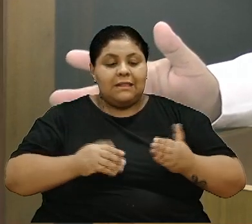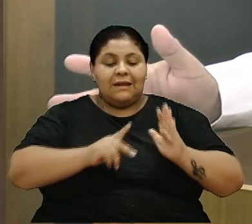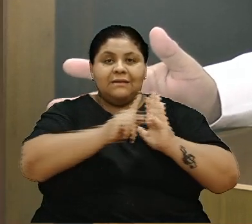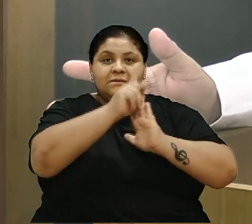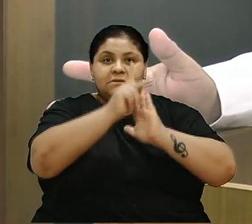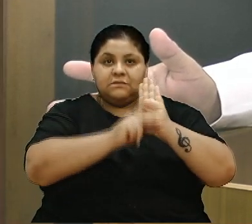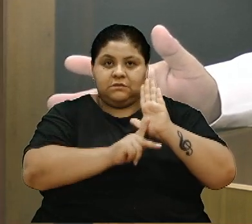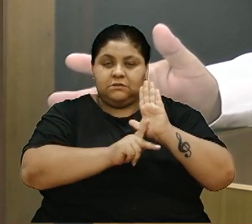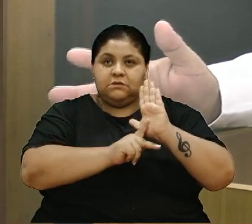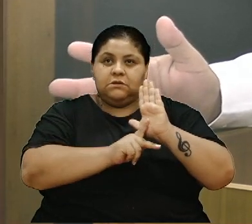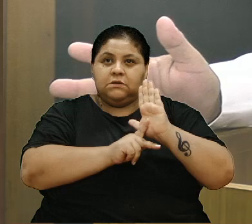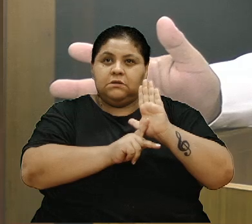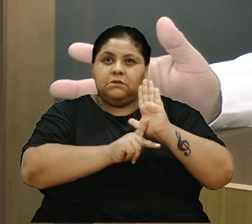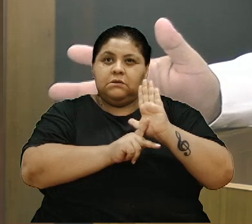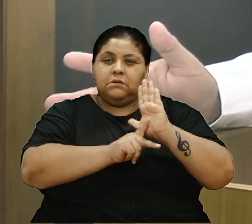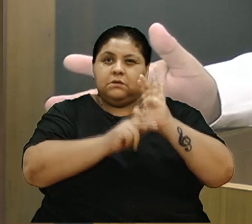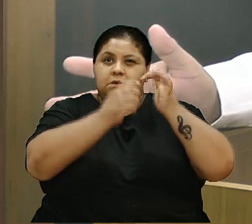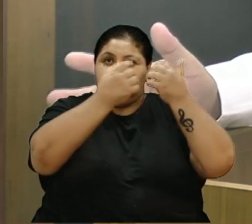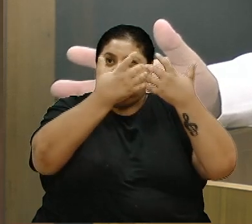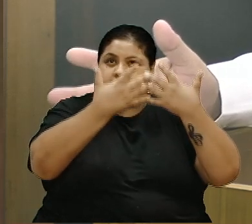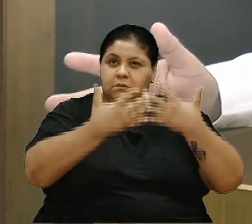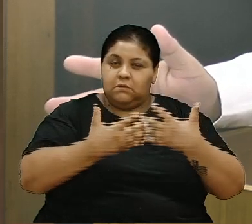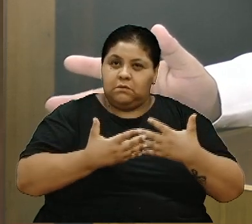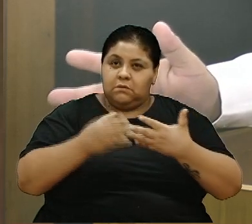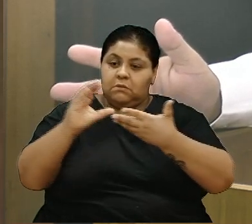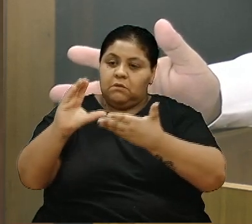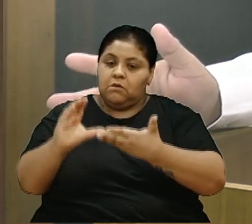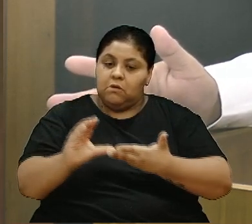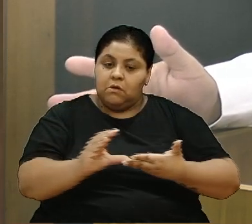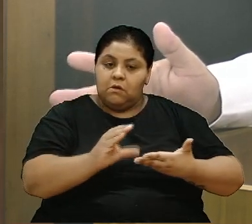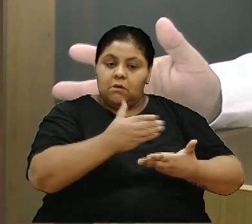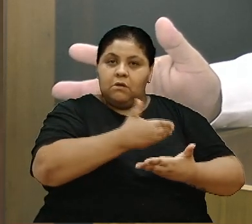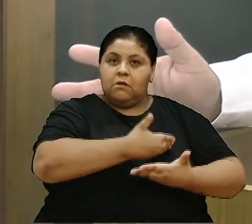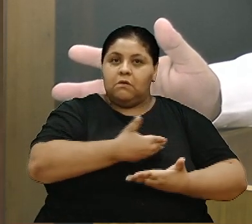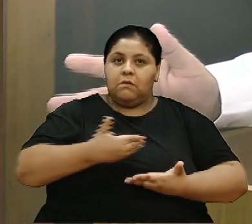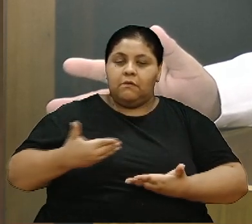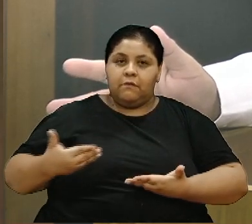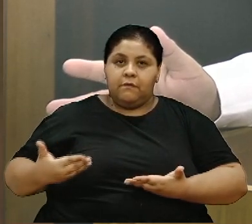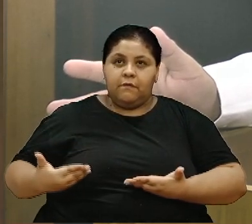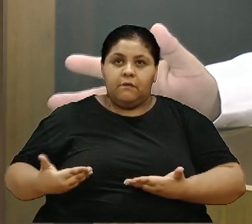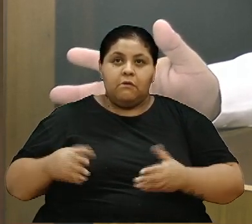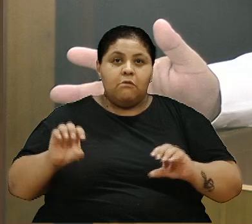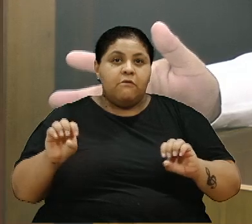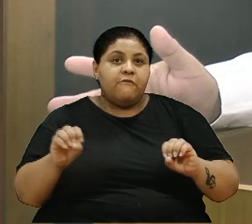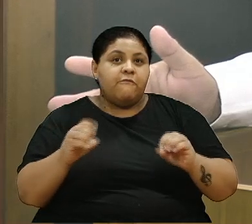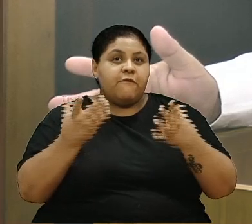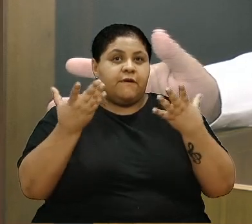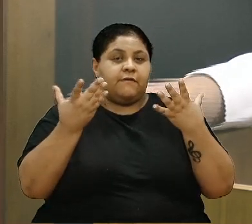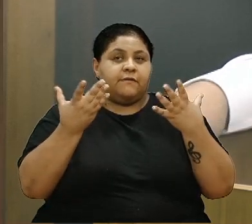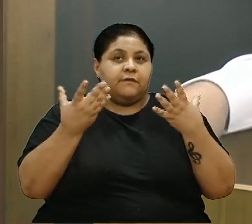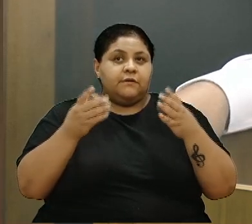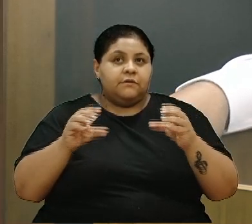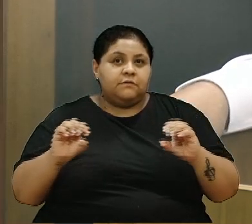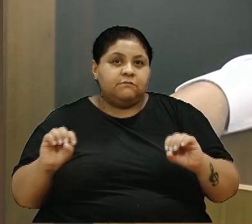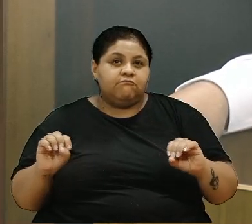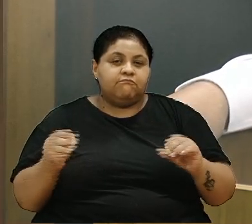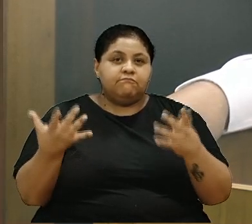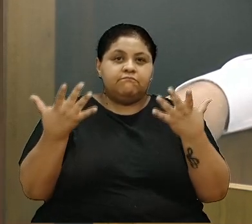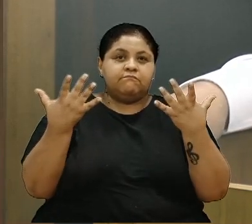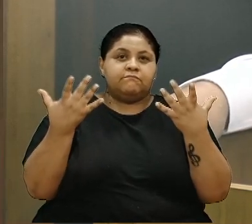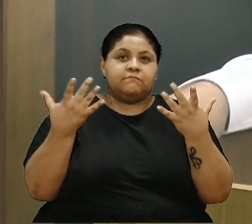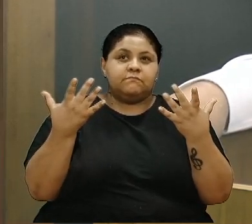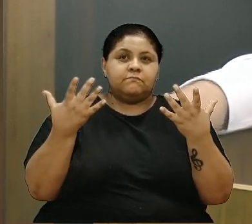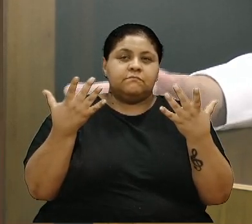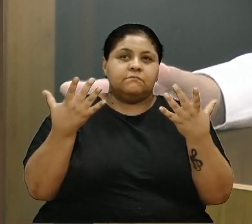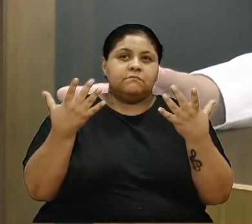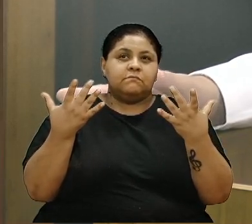que estabelece recursos públicos para a realização de uma festa. A festa